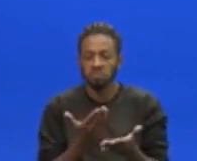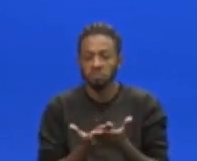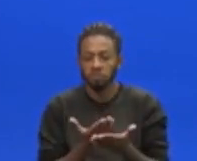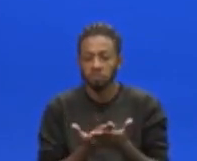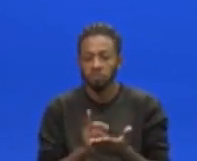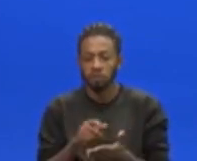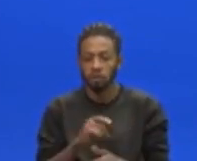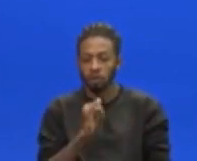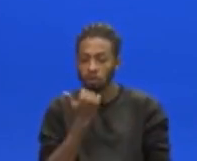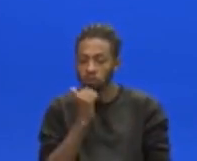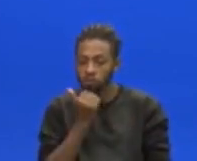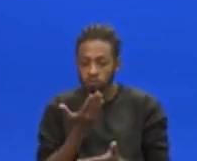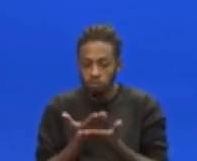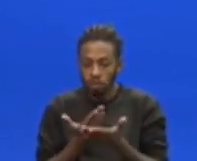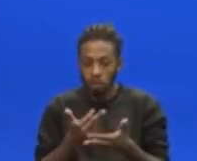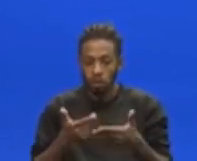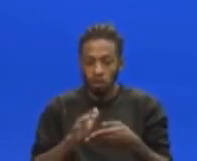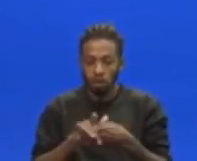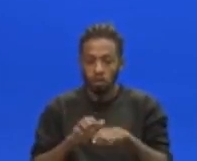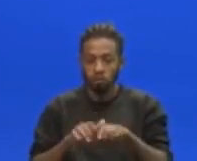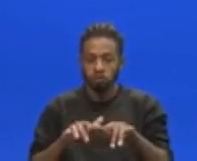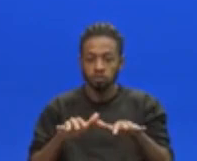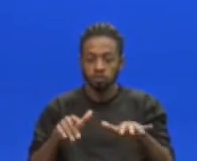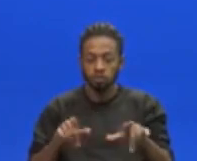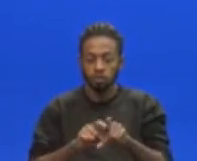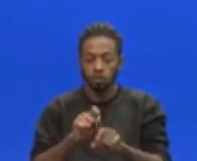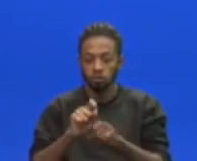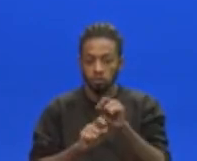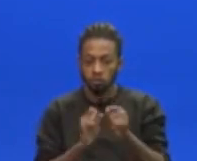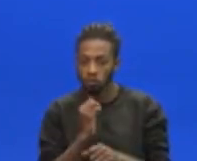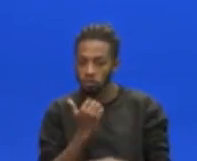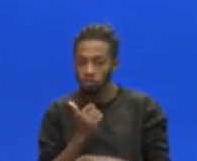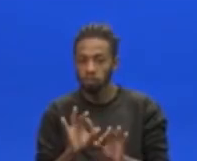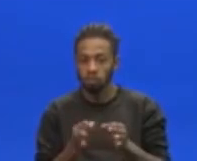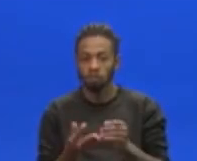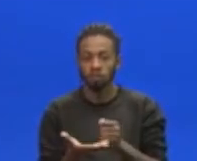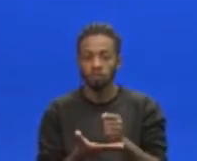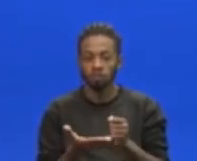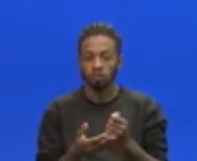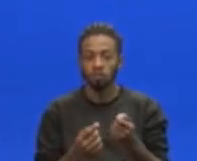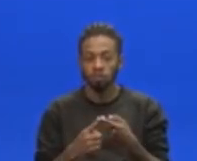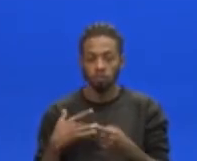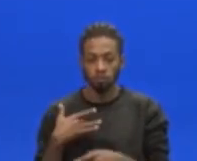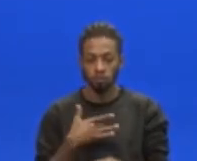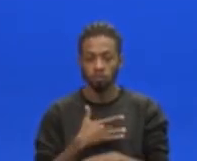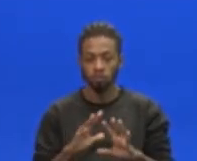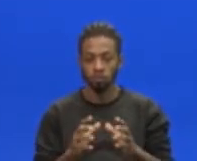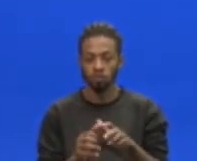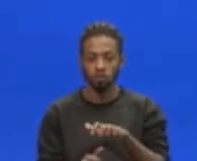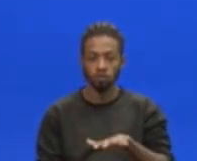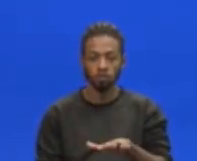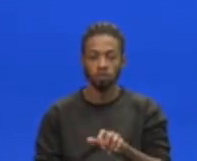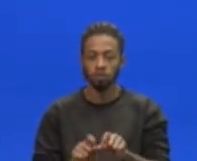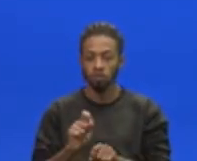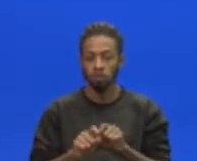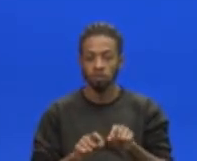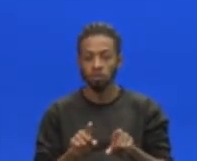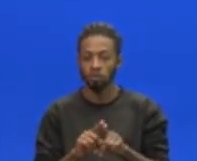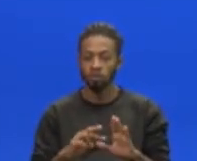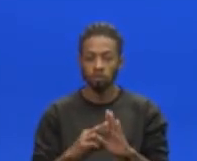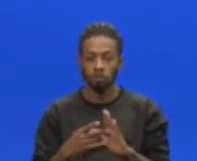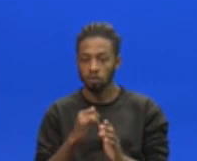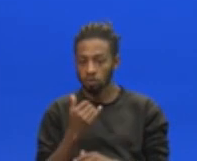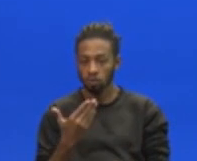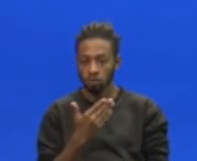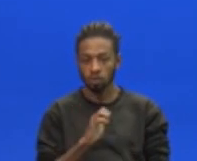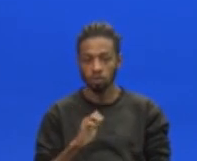epidemiologia é uma ciência, né? Ela é considerada uma ciência básica para a saúde coletiva. Então, a gente pode definir a